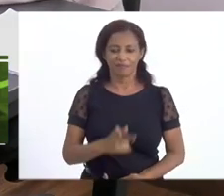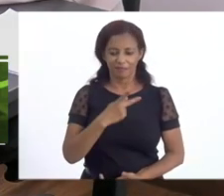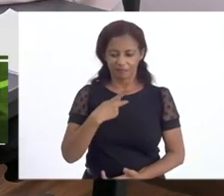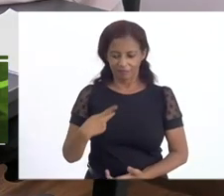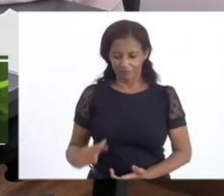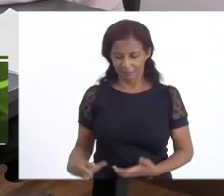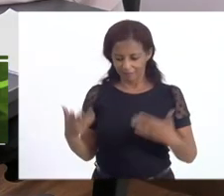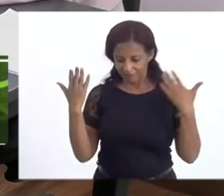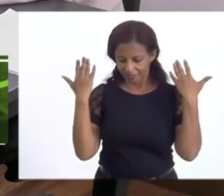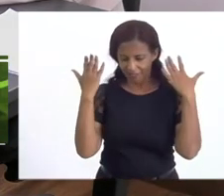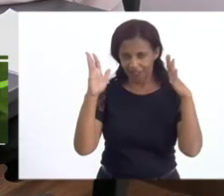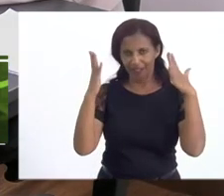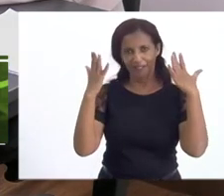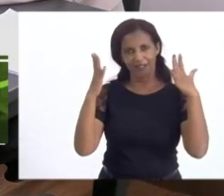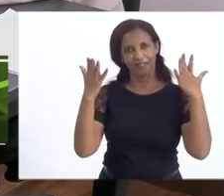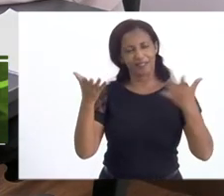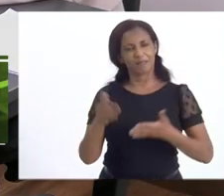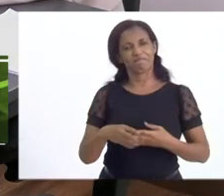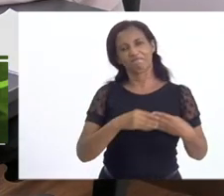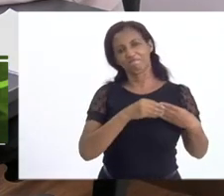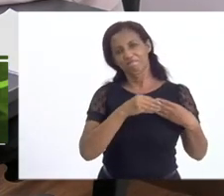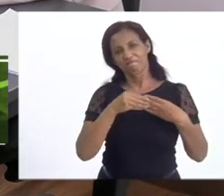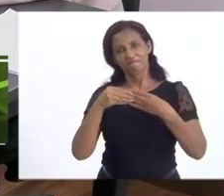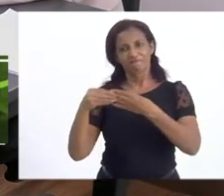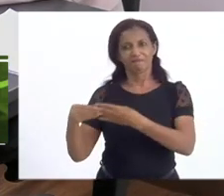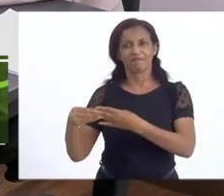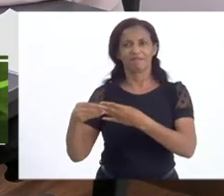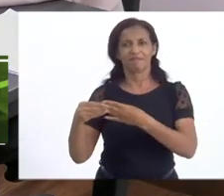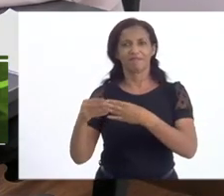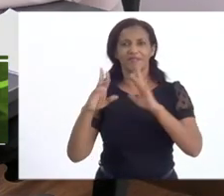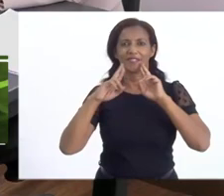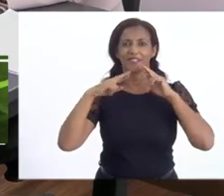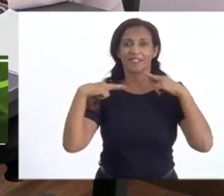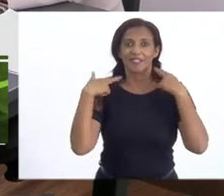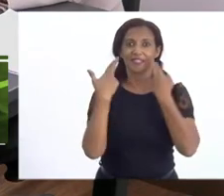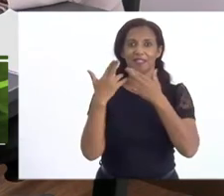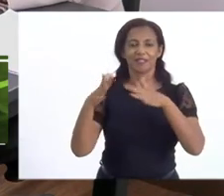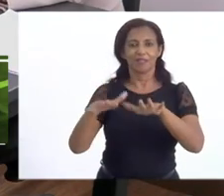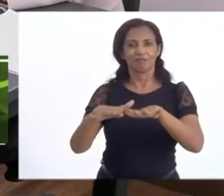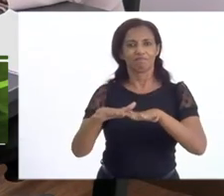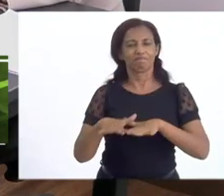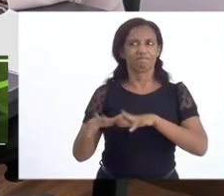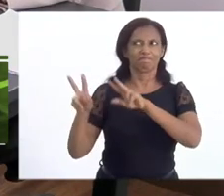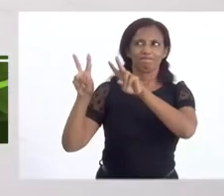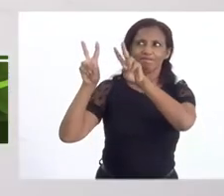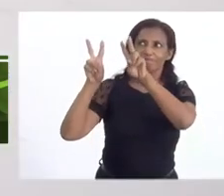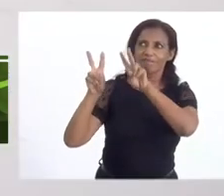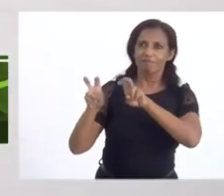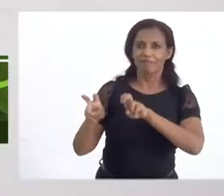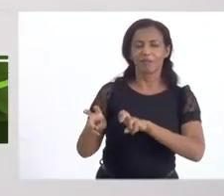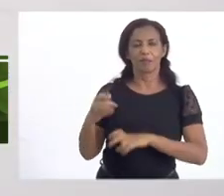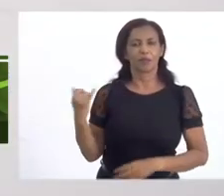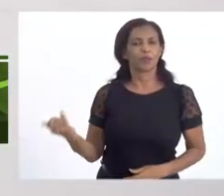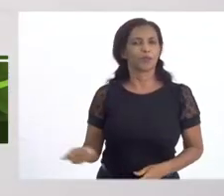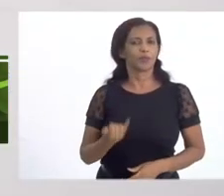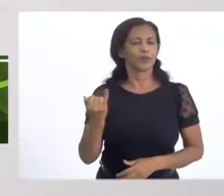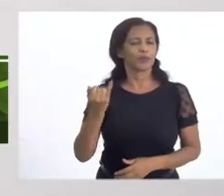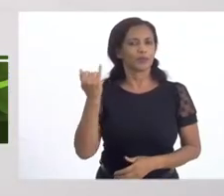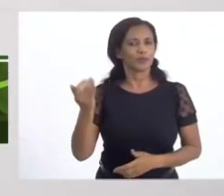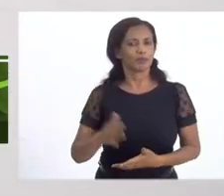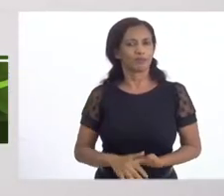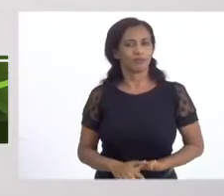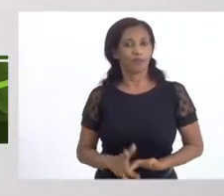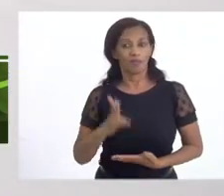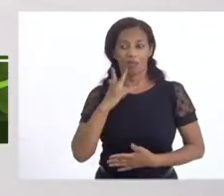Presidente, queria parabenizá-la pela condução dessa audiência, um tema extremamente relevante.